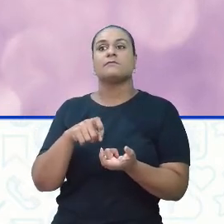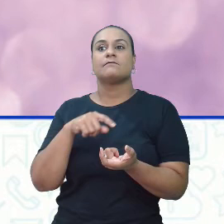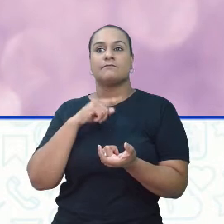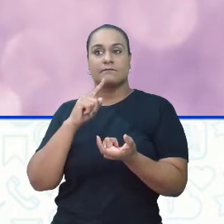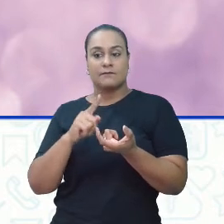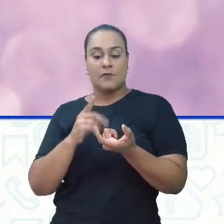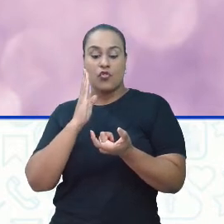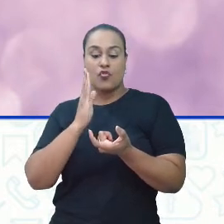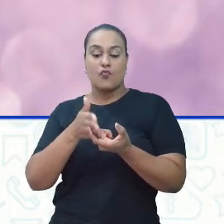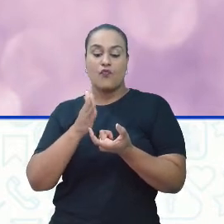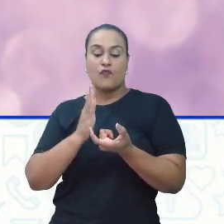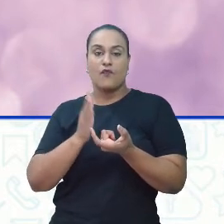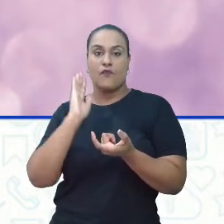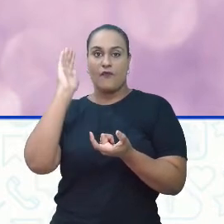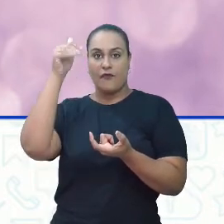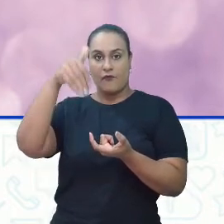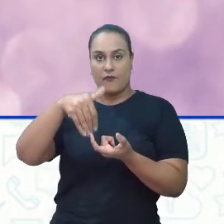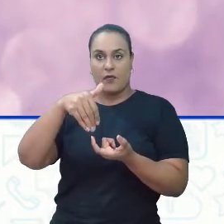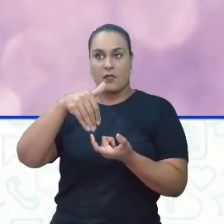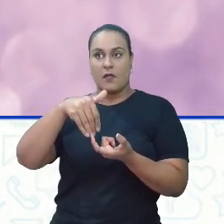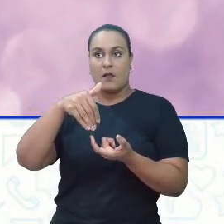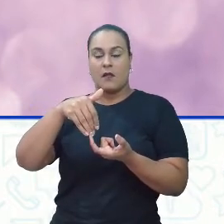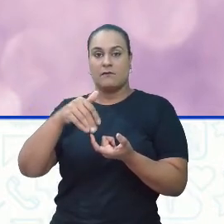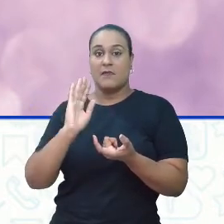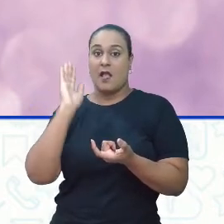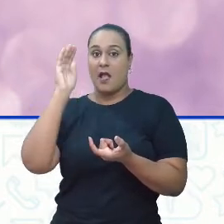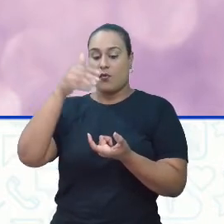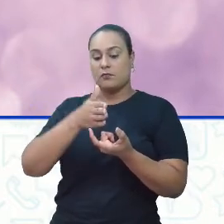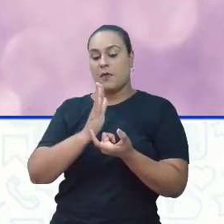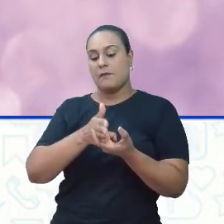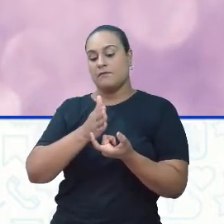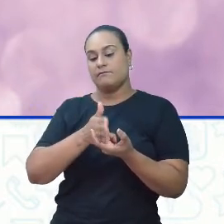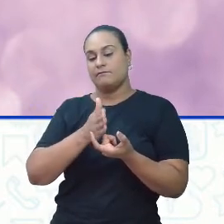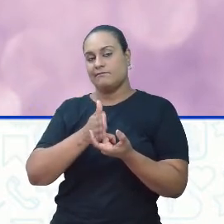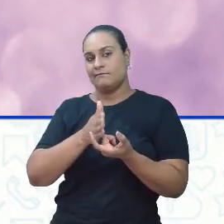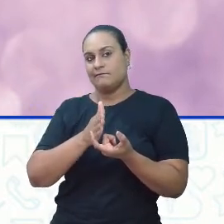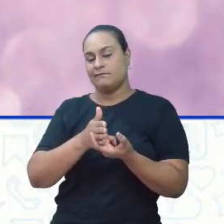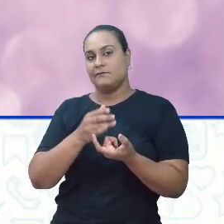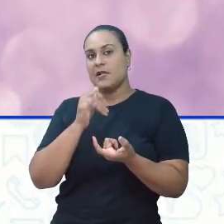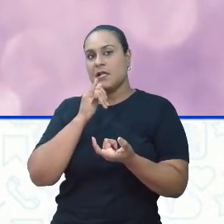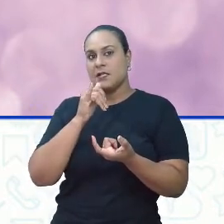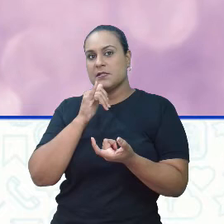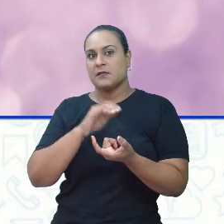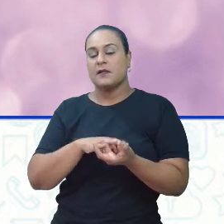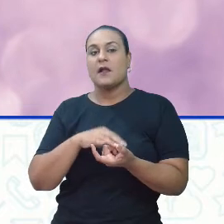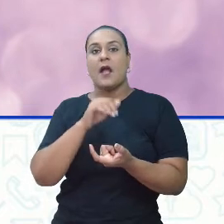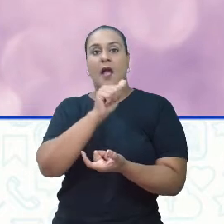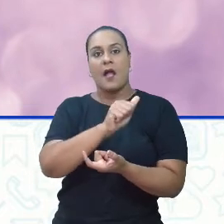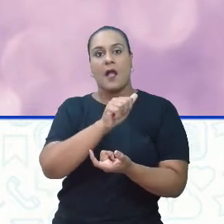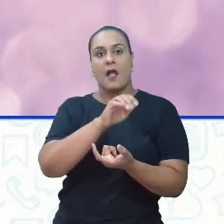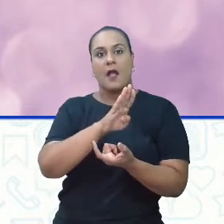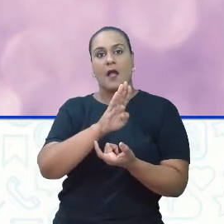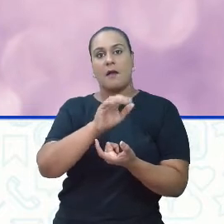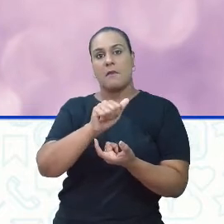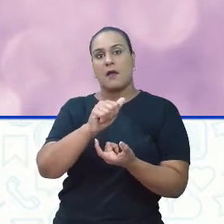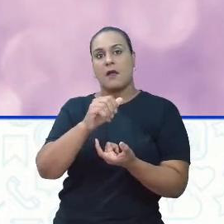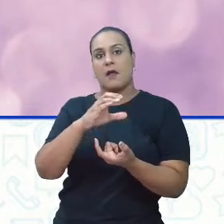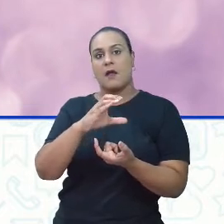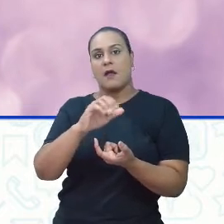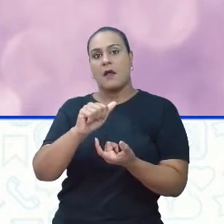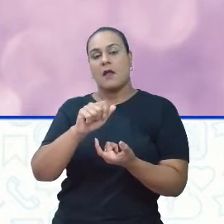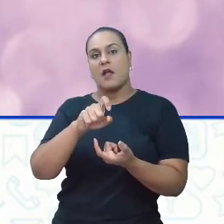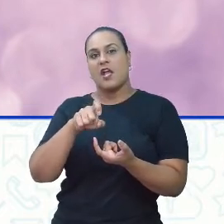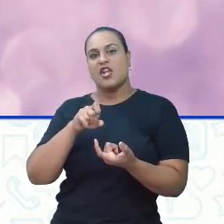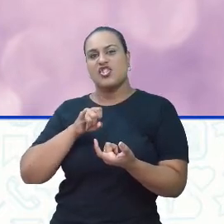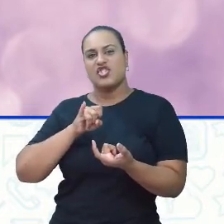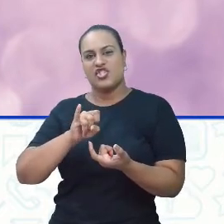tônica está no final da palavra, ou seja, é a última sílaba tônica. Por exemplo, abacaxi. A sílaba mais forte é